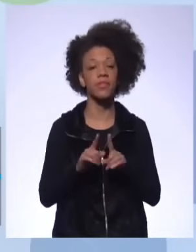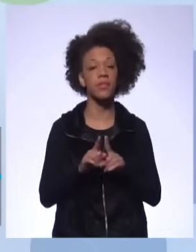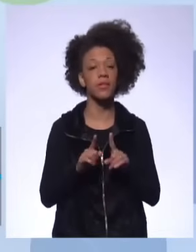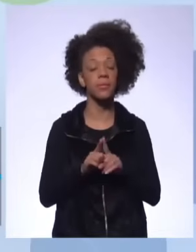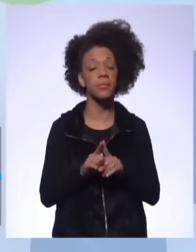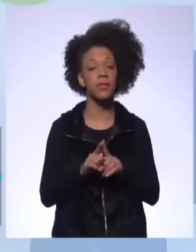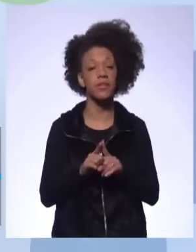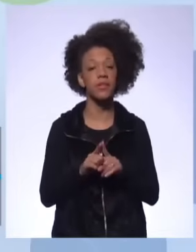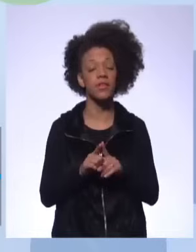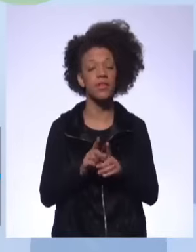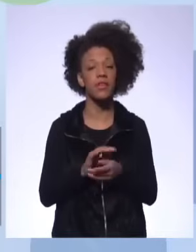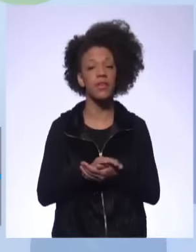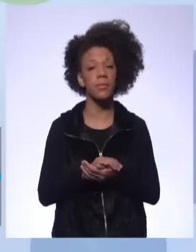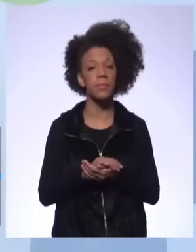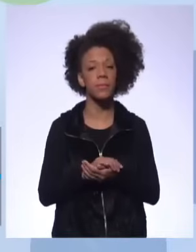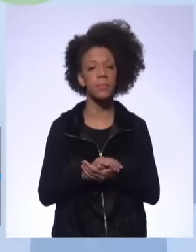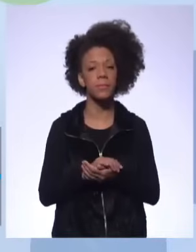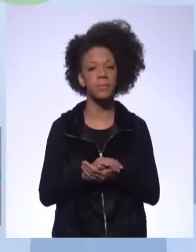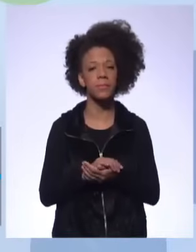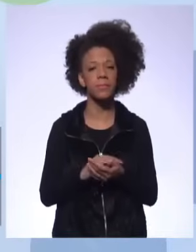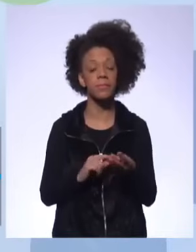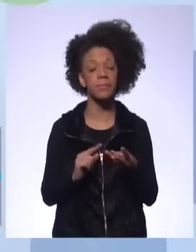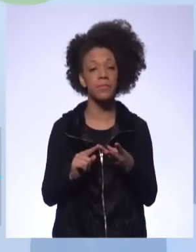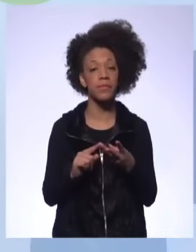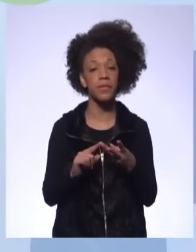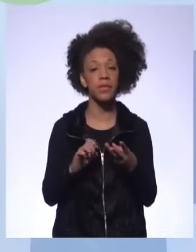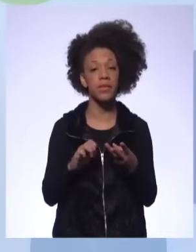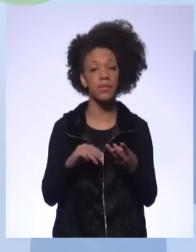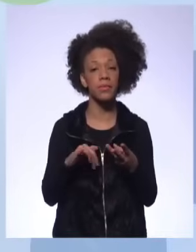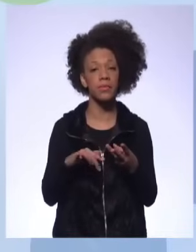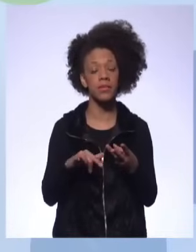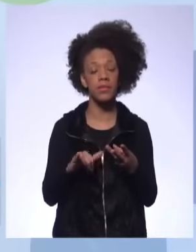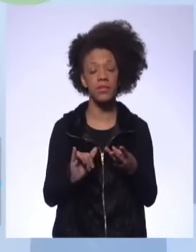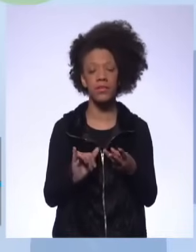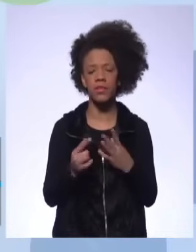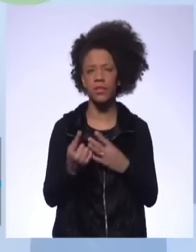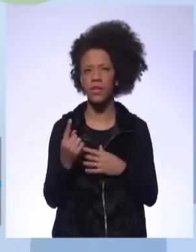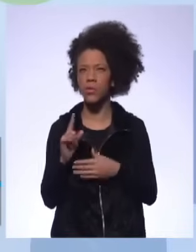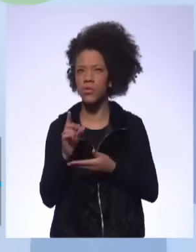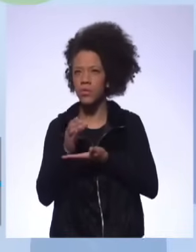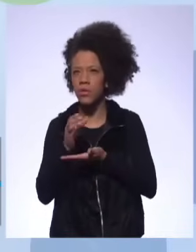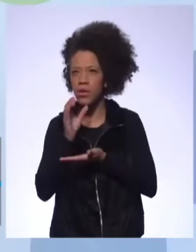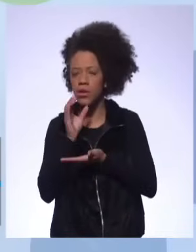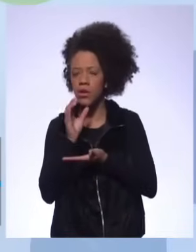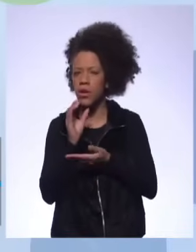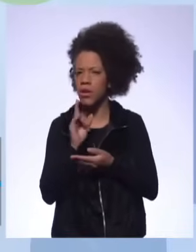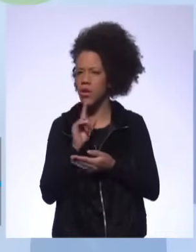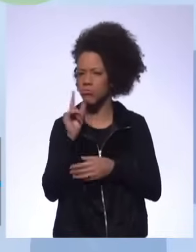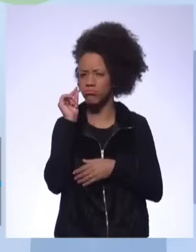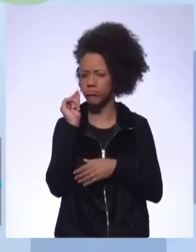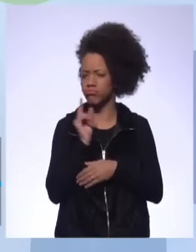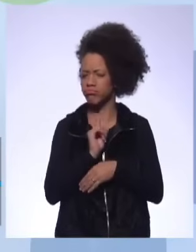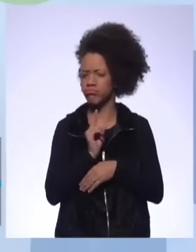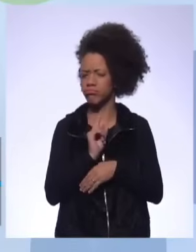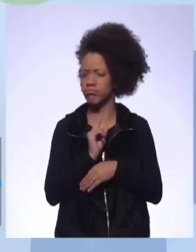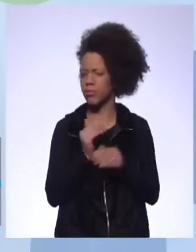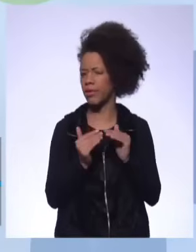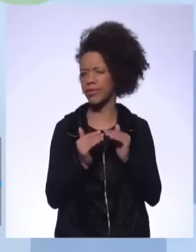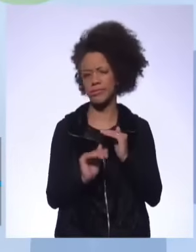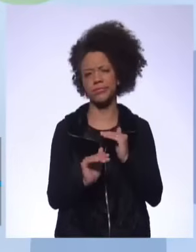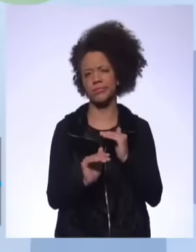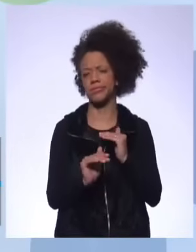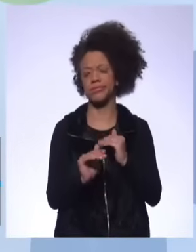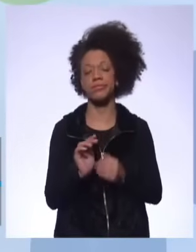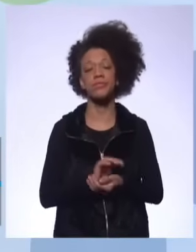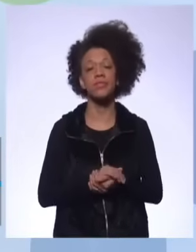contribuição também aqui da Emily, que colocou assim, não, da última vez que eu tomei, não fiquei sonolenta. Então ela não concorda com isso daí,